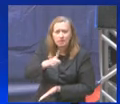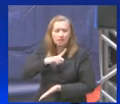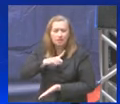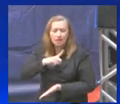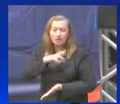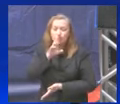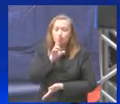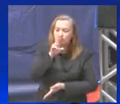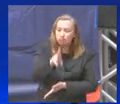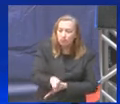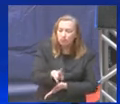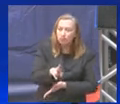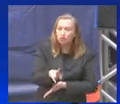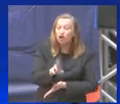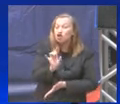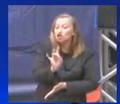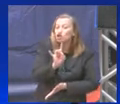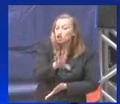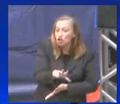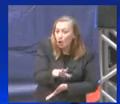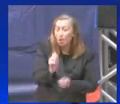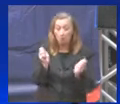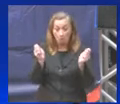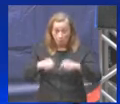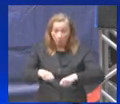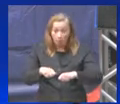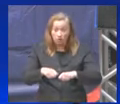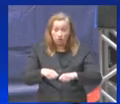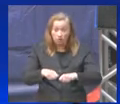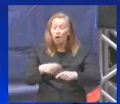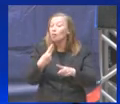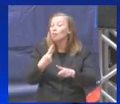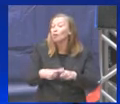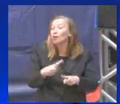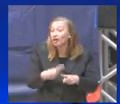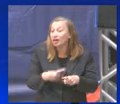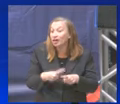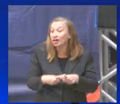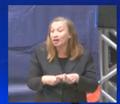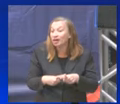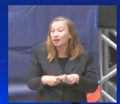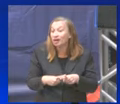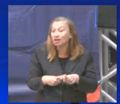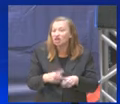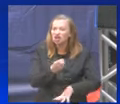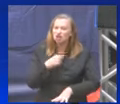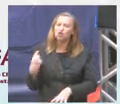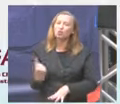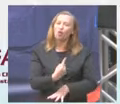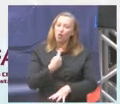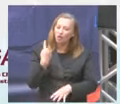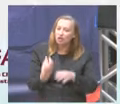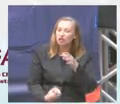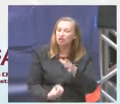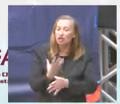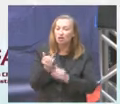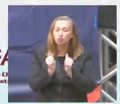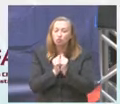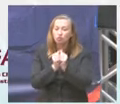os resultados eles só foram possíveis porque nós construímos